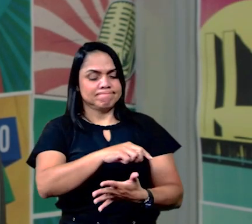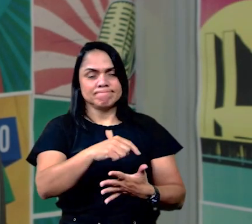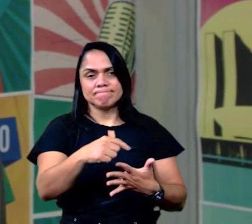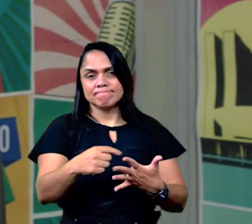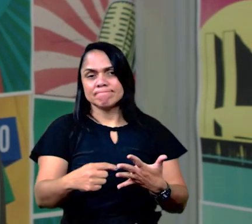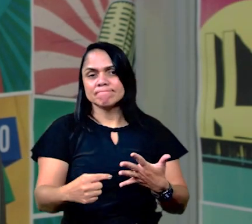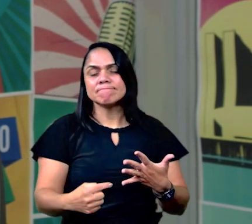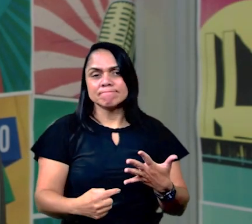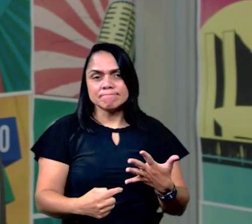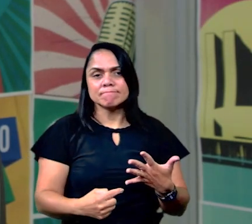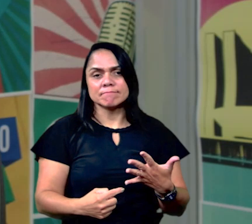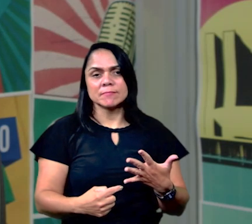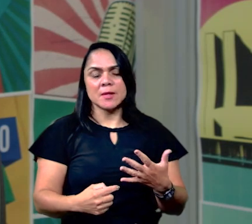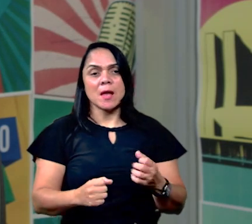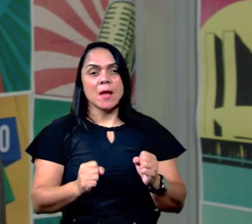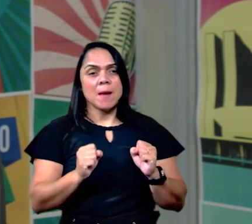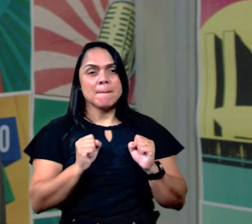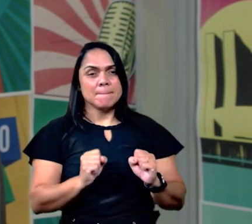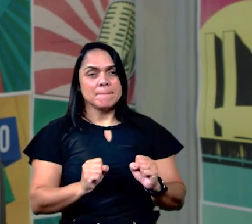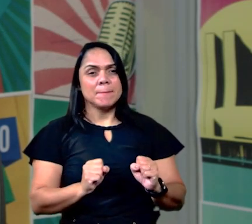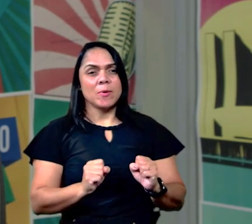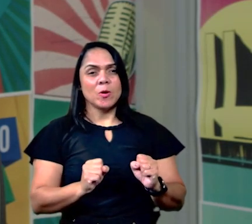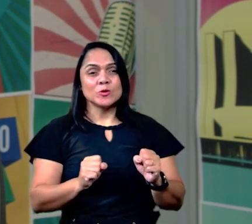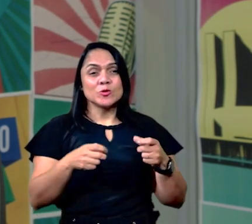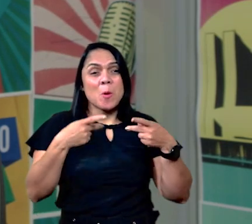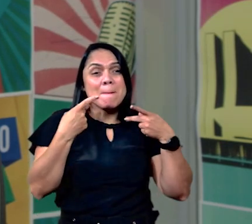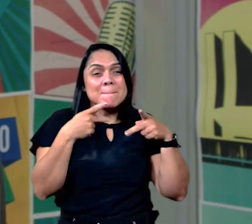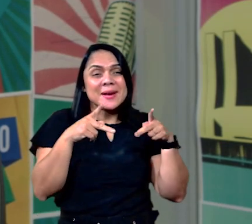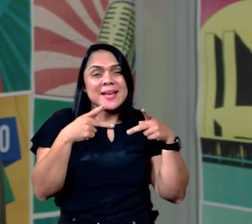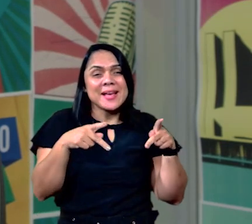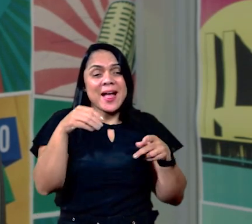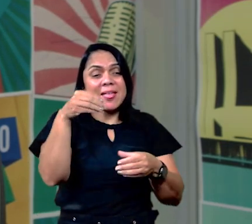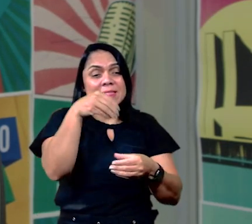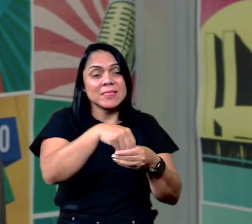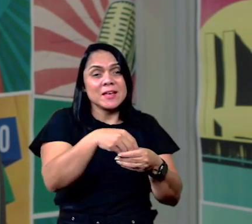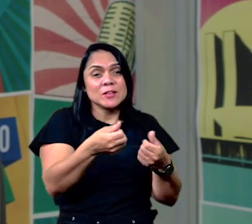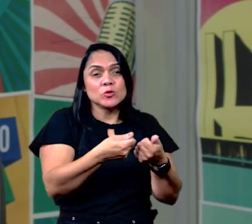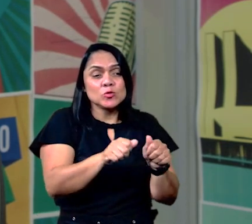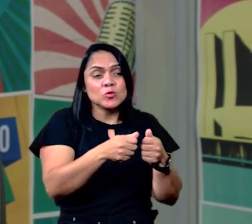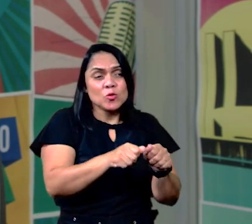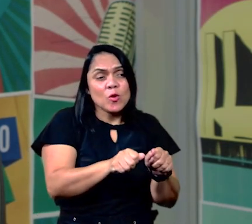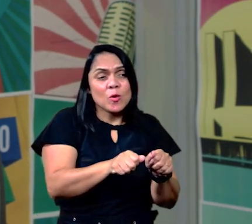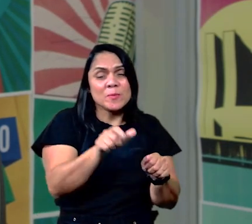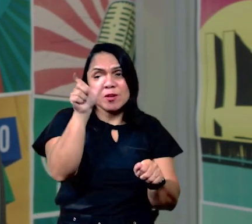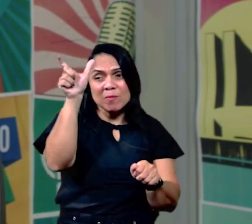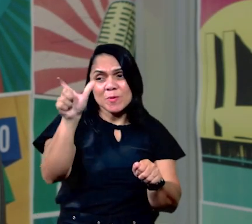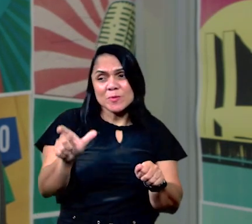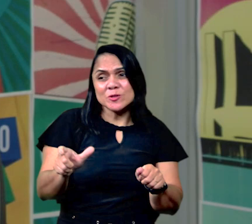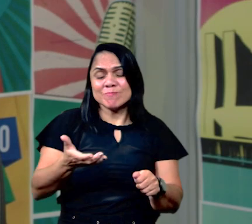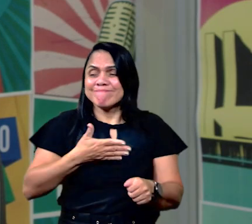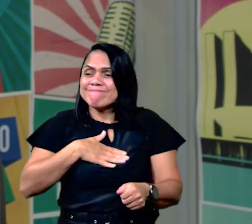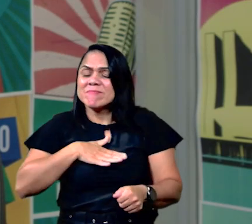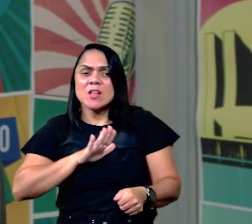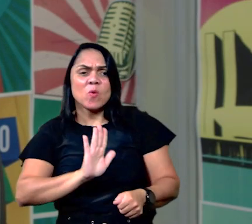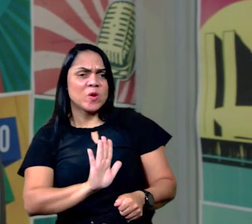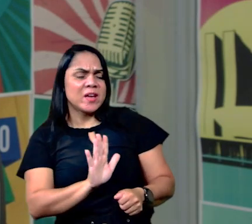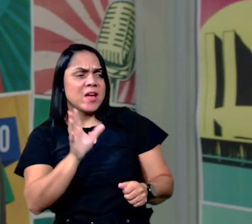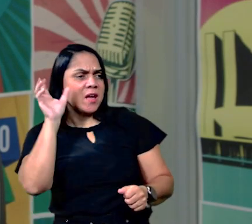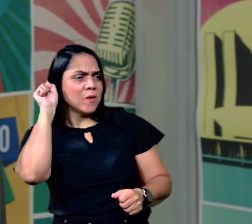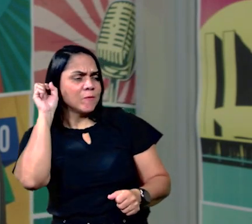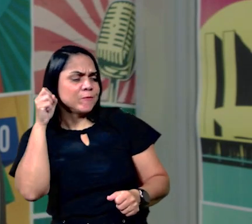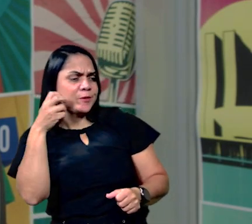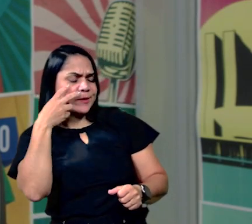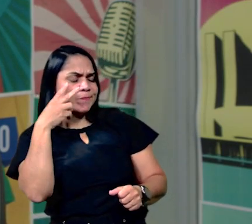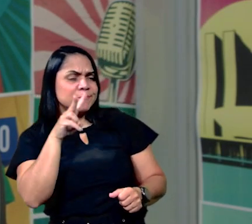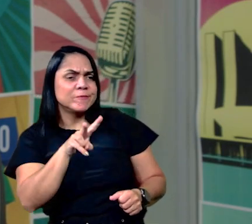não Uhum, é? A gente pode estar pregando no ônibus e alguém não está afim de ouvir, não é? uhum, Então o seu direito